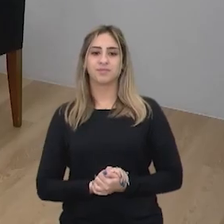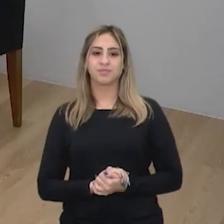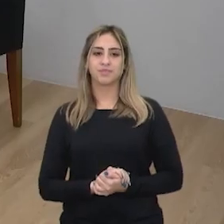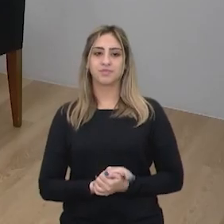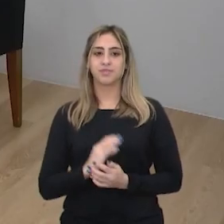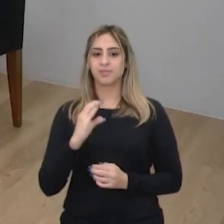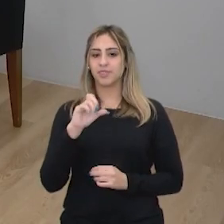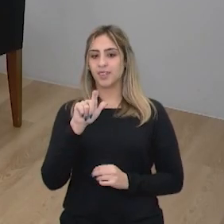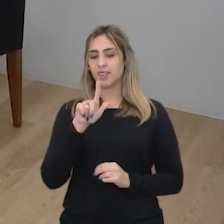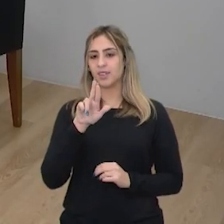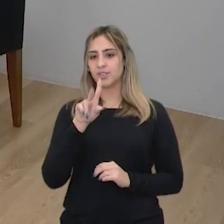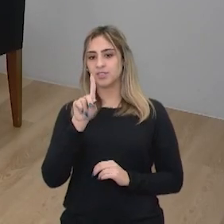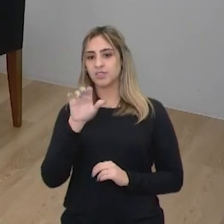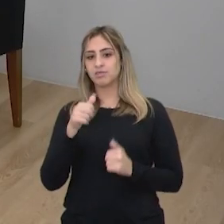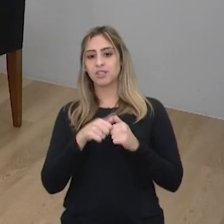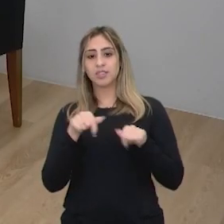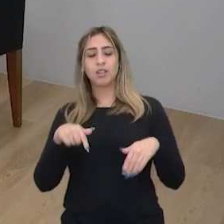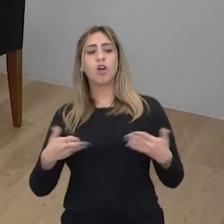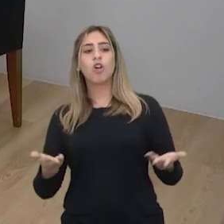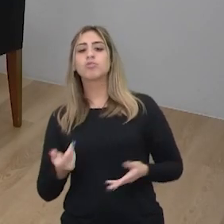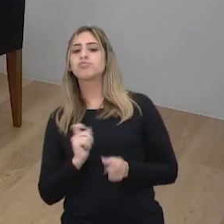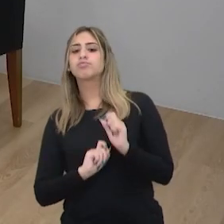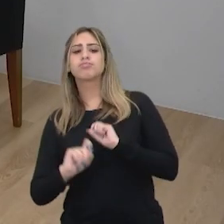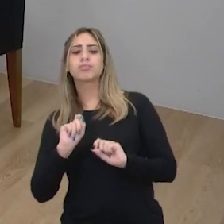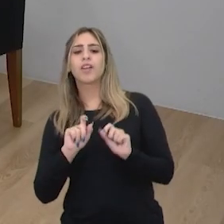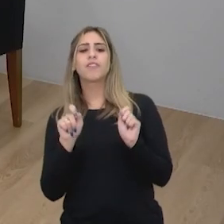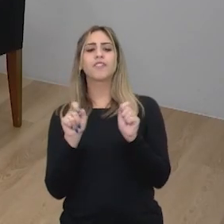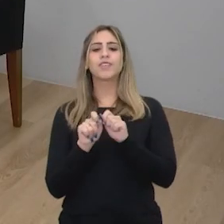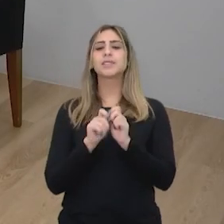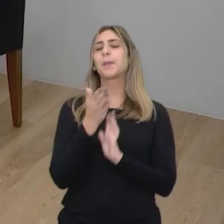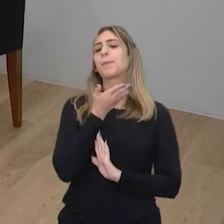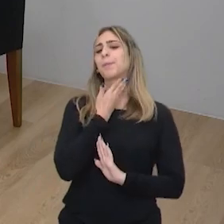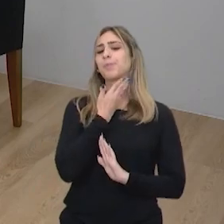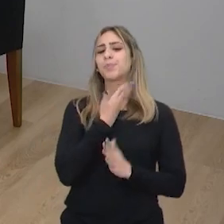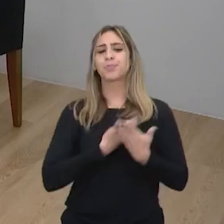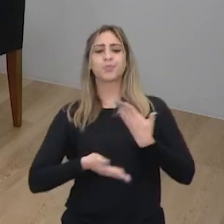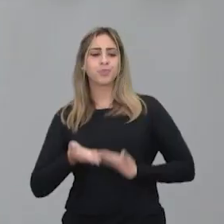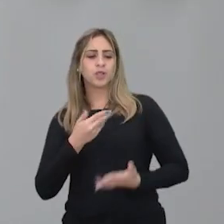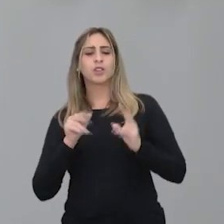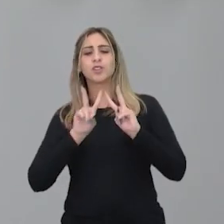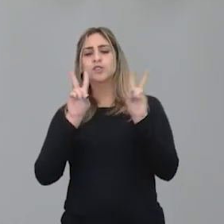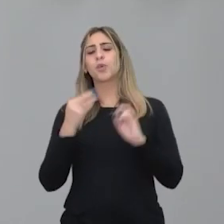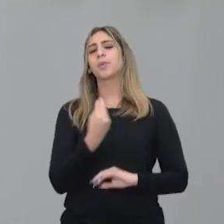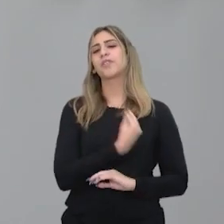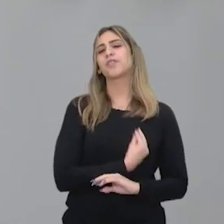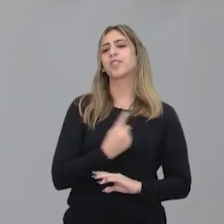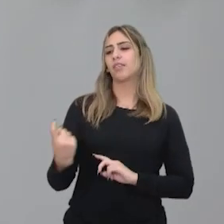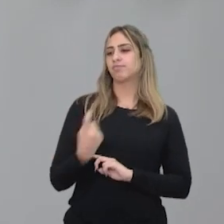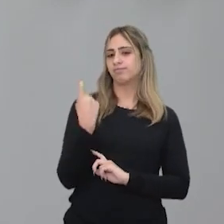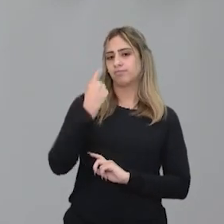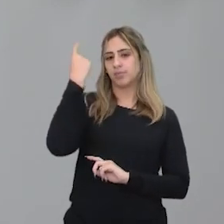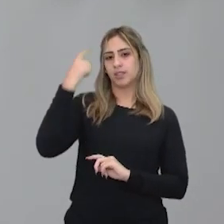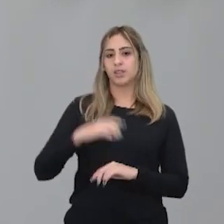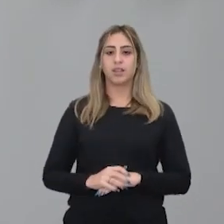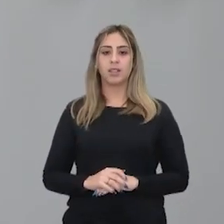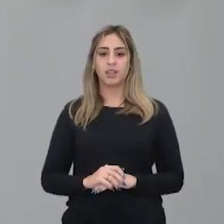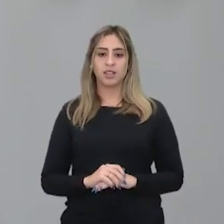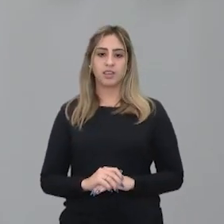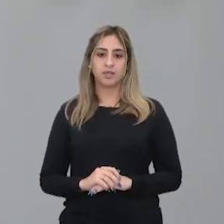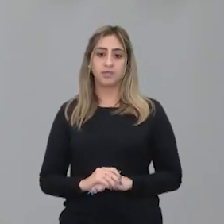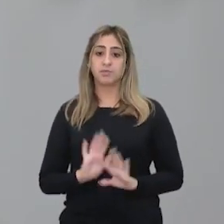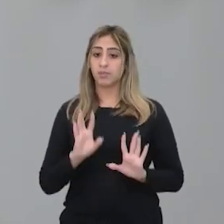A Cláudia está aqui hoje, gente, para fazer um bate-papo com a gente sobre vida nas alturas, tá